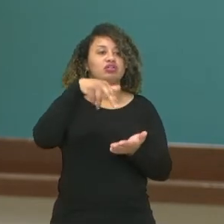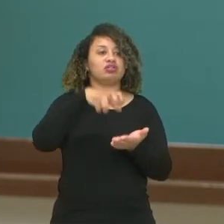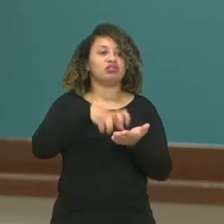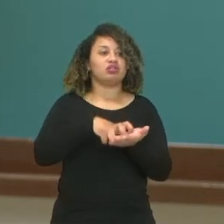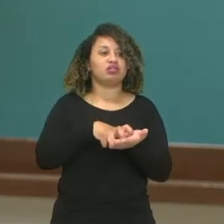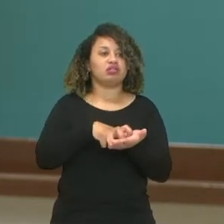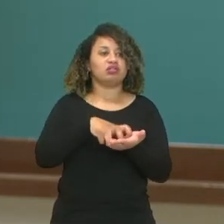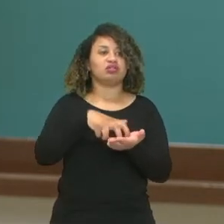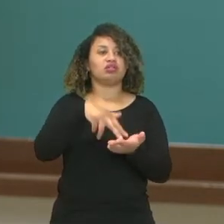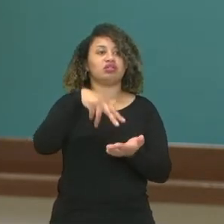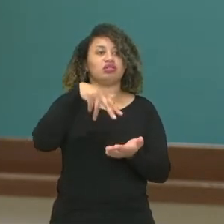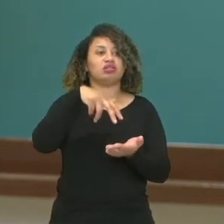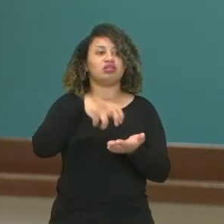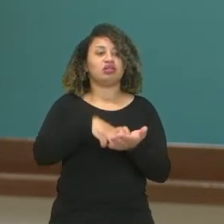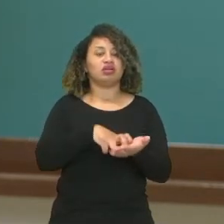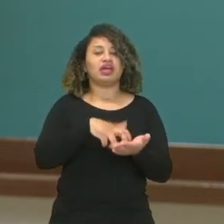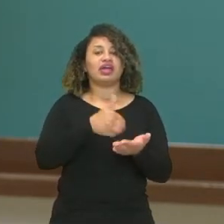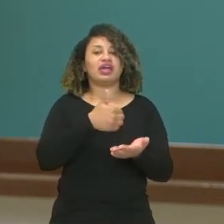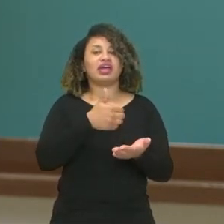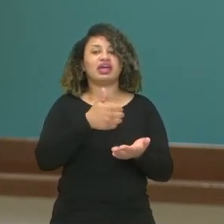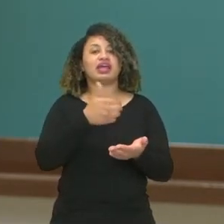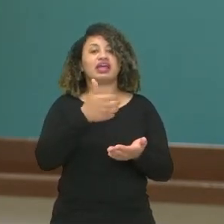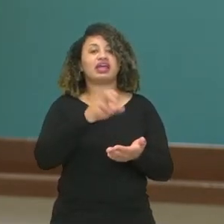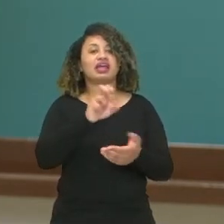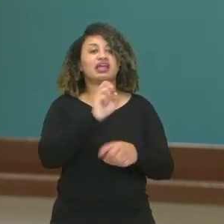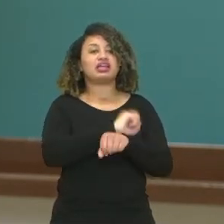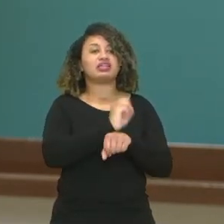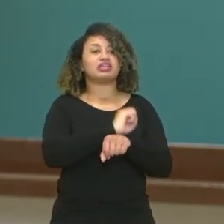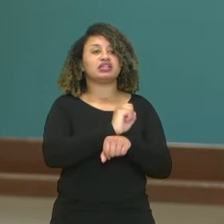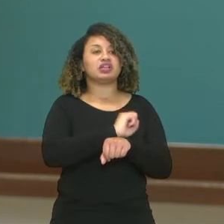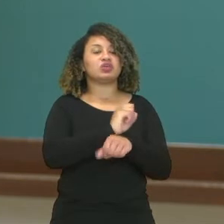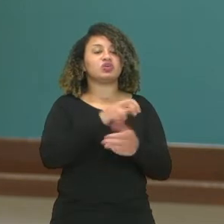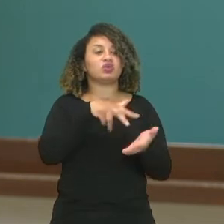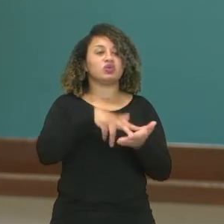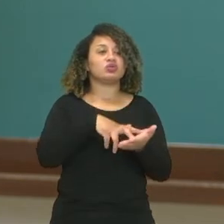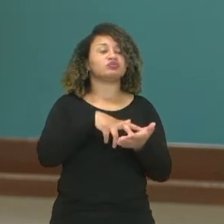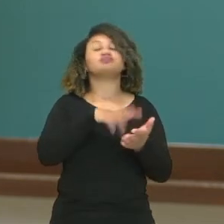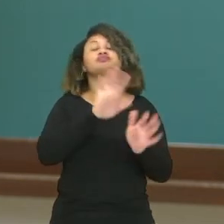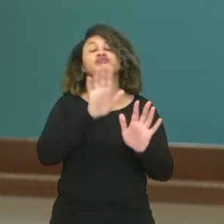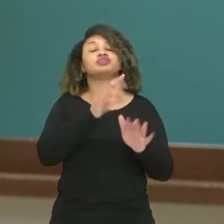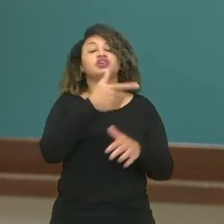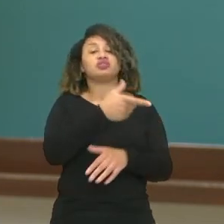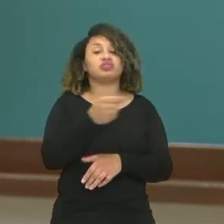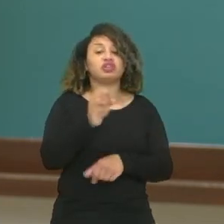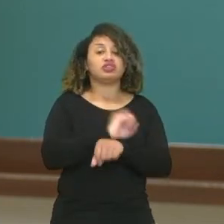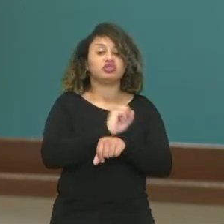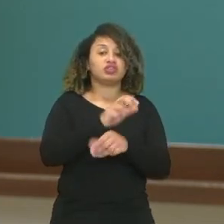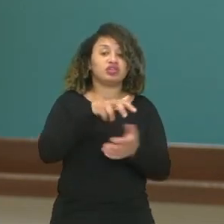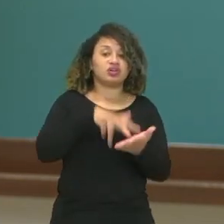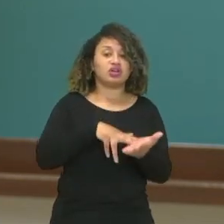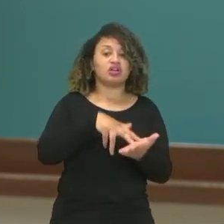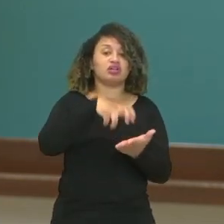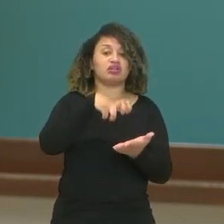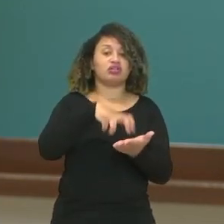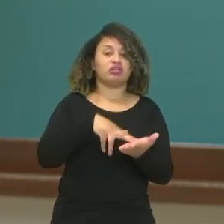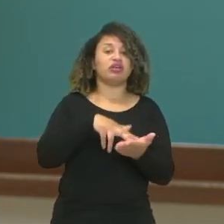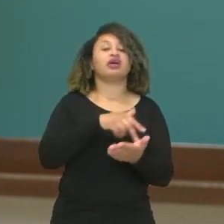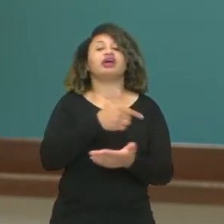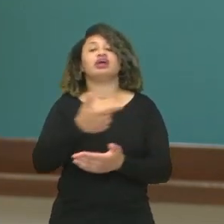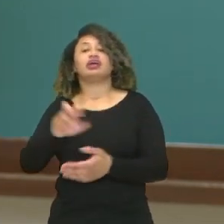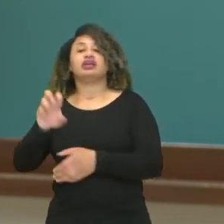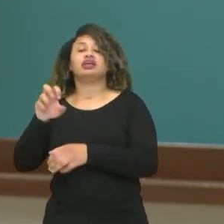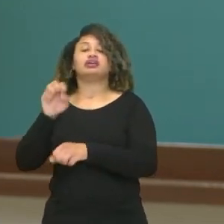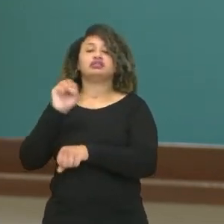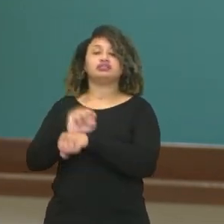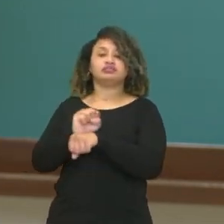aqui. Vai fazer 15 segundos desse movimento e 20 segundos desse movimento e descansar 15 por